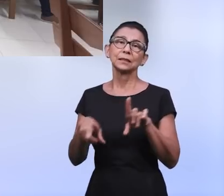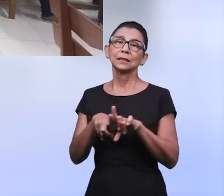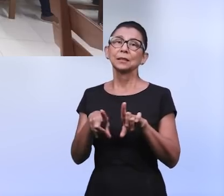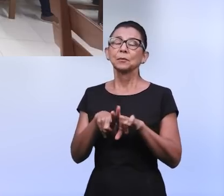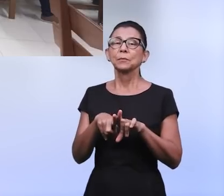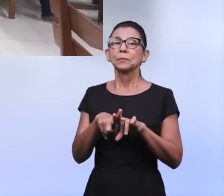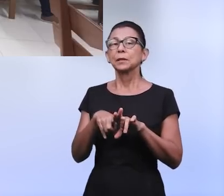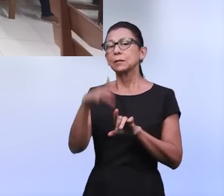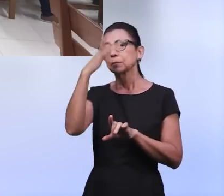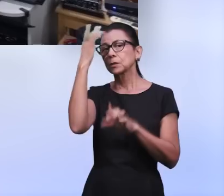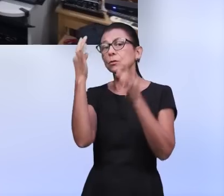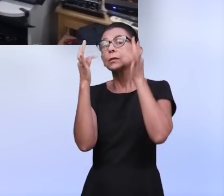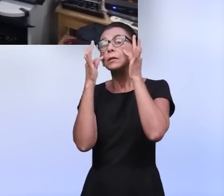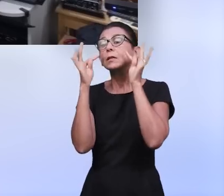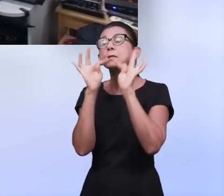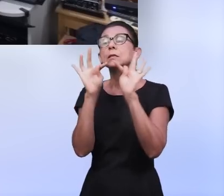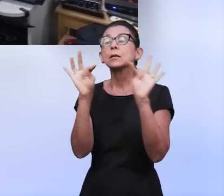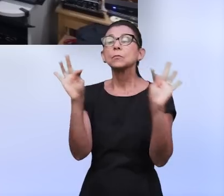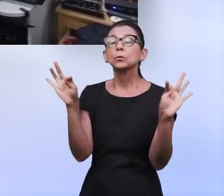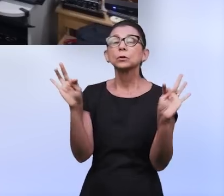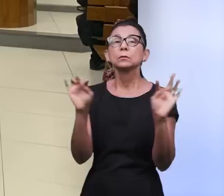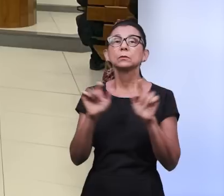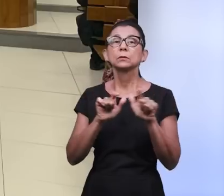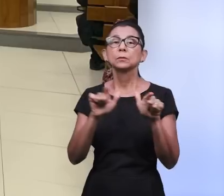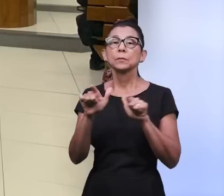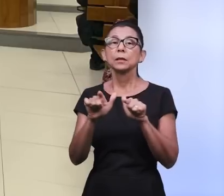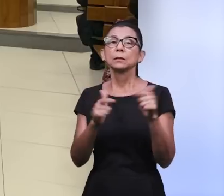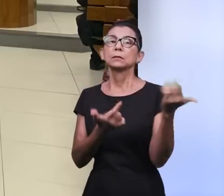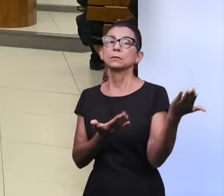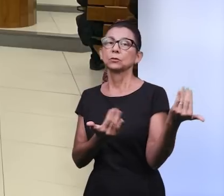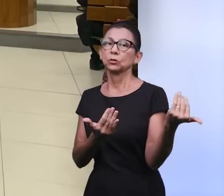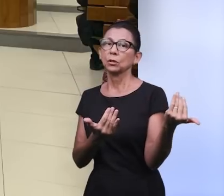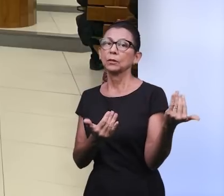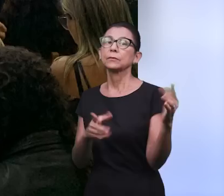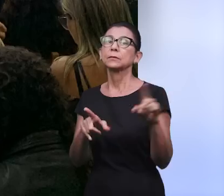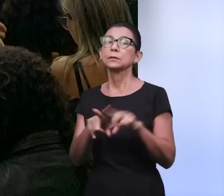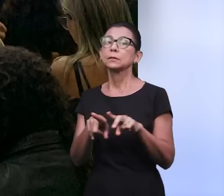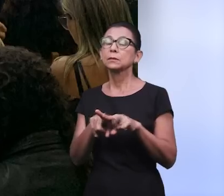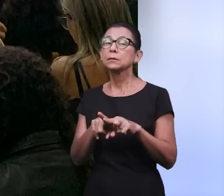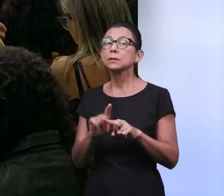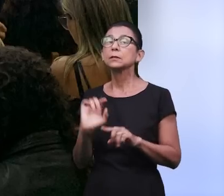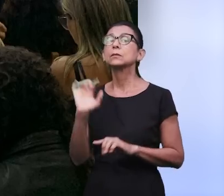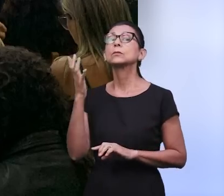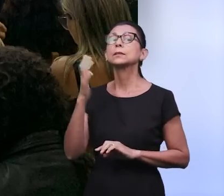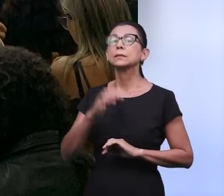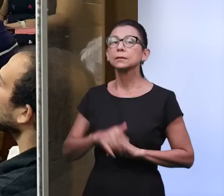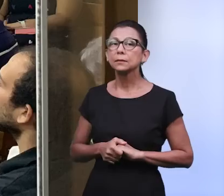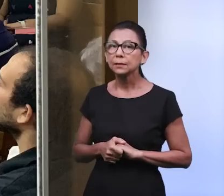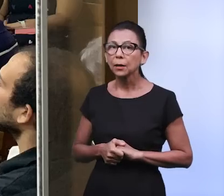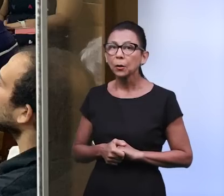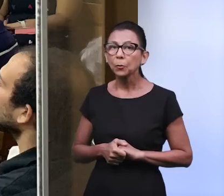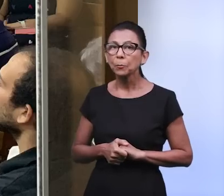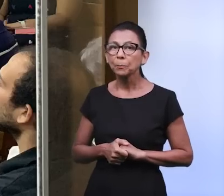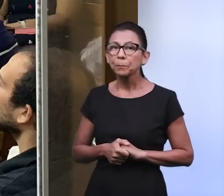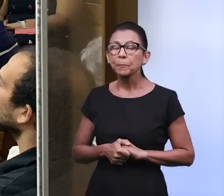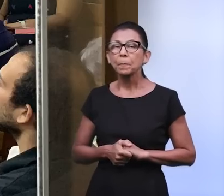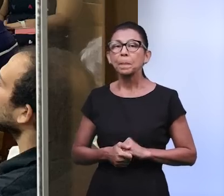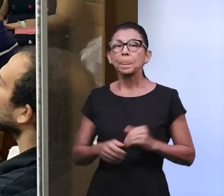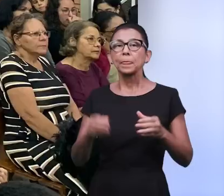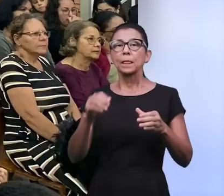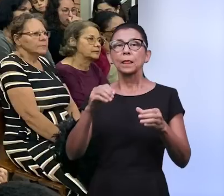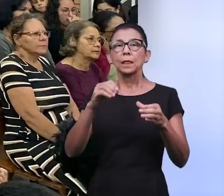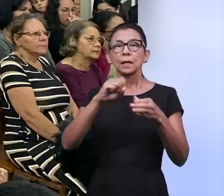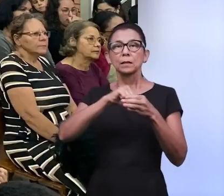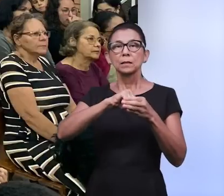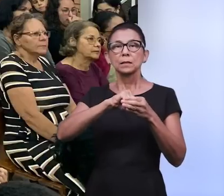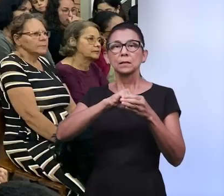de testemunhos dos trabalhos com jovens. O outro evento foi no culto de abertura do projeto Semente Preciosa, naquela